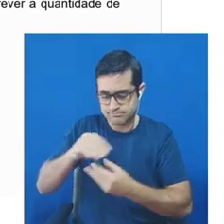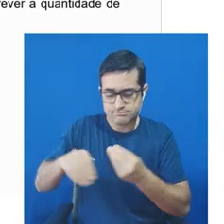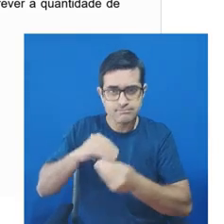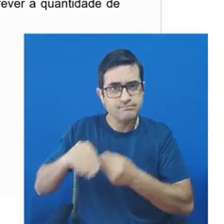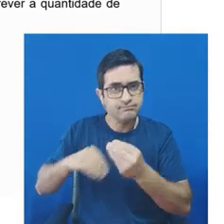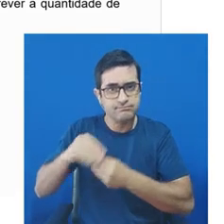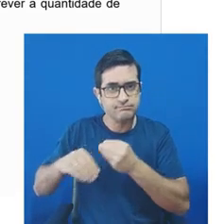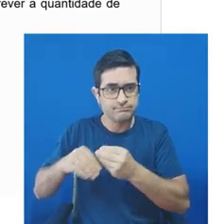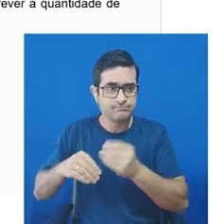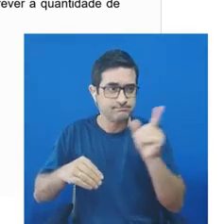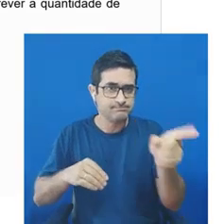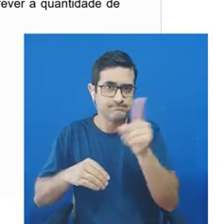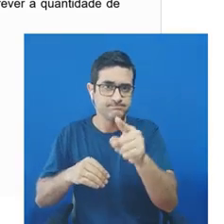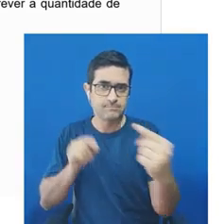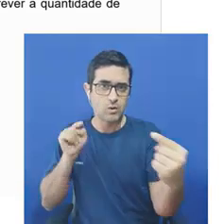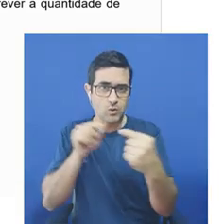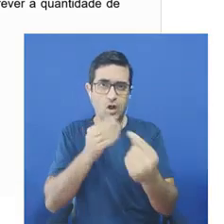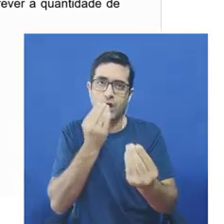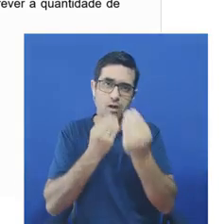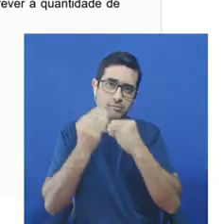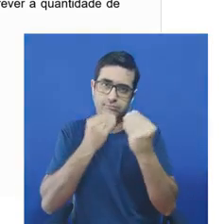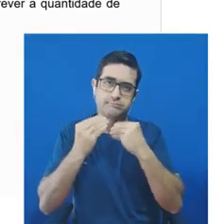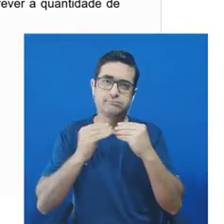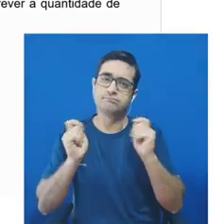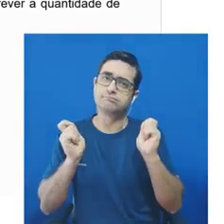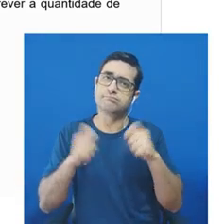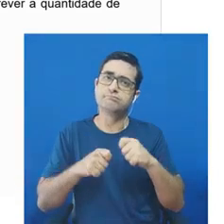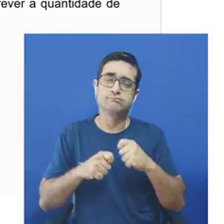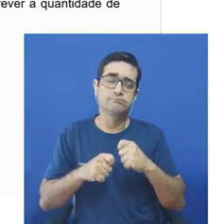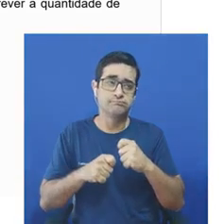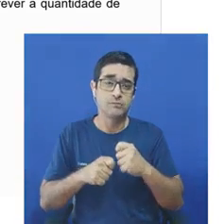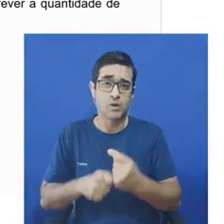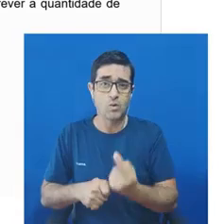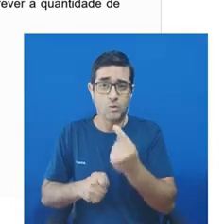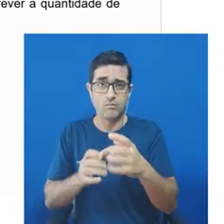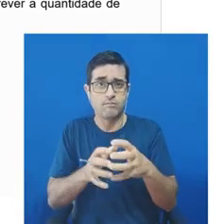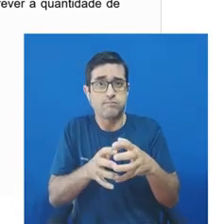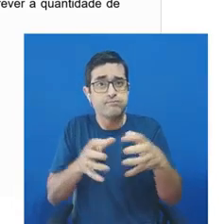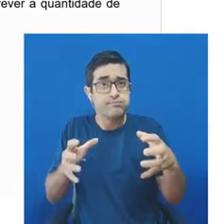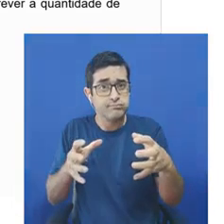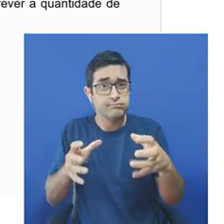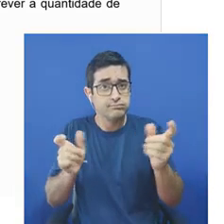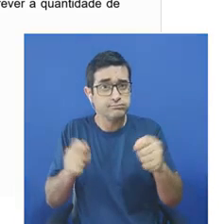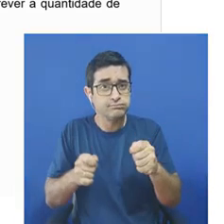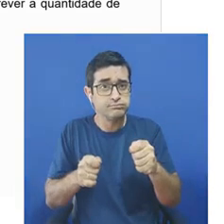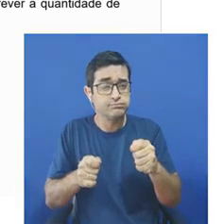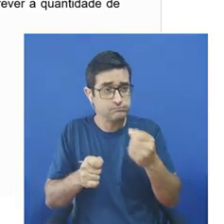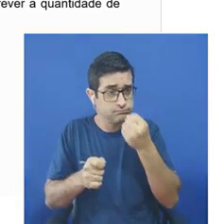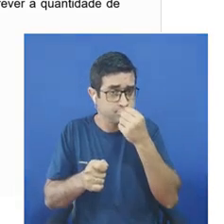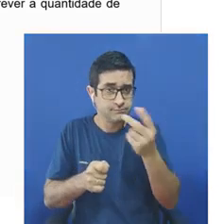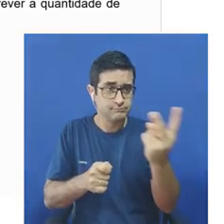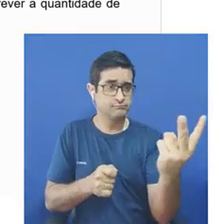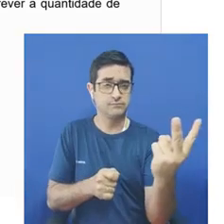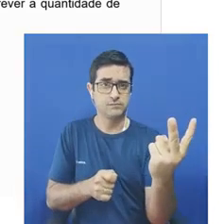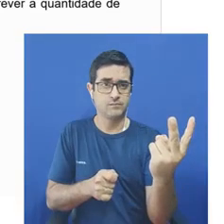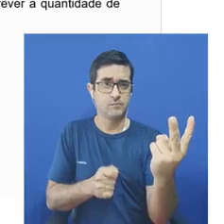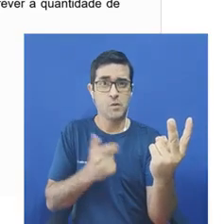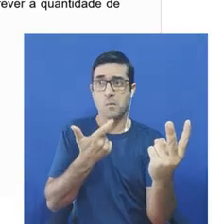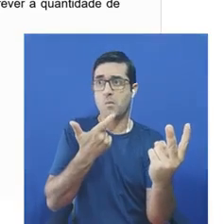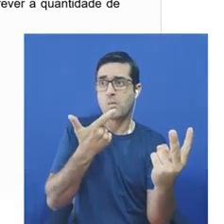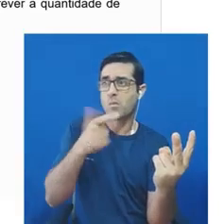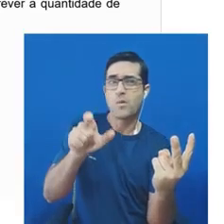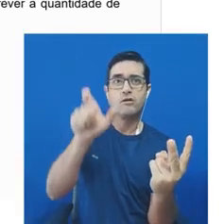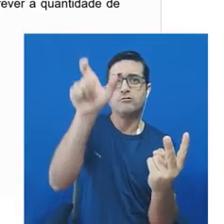de ingredientes, porque eu sei que vai dar, por exemplo, um pão desses aqui que serve bem 2